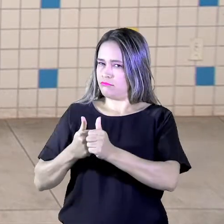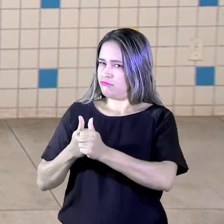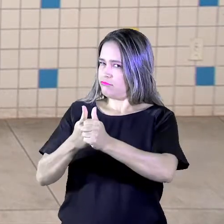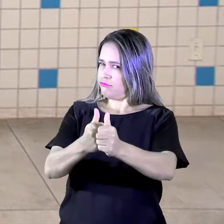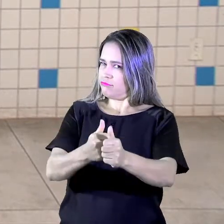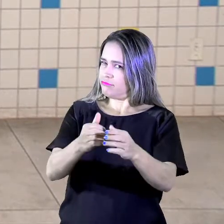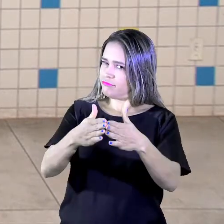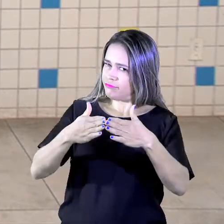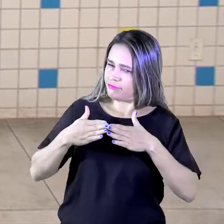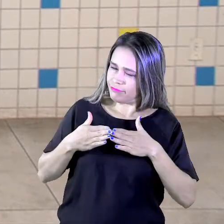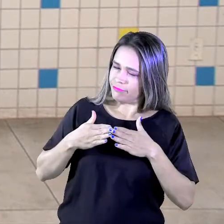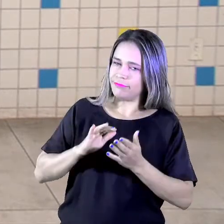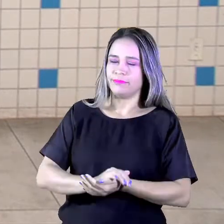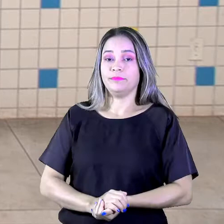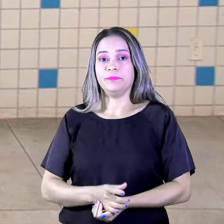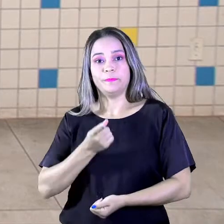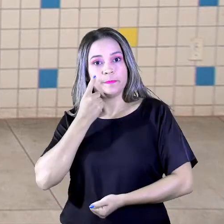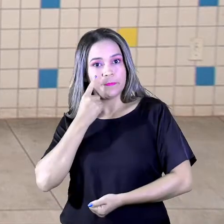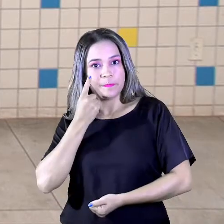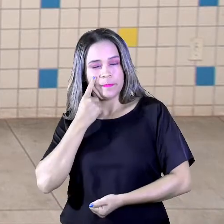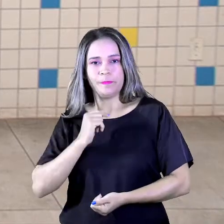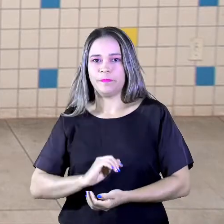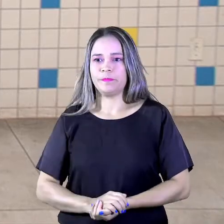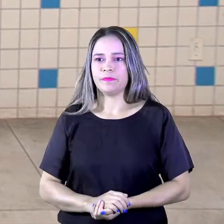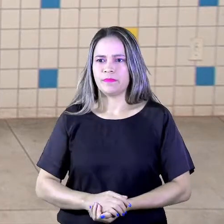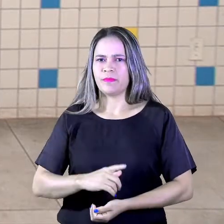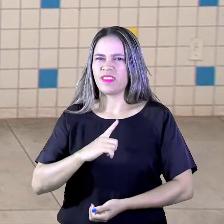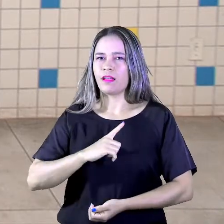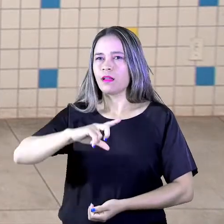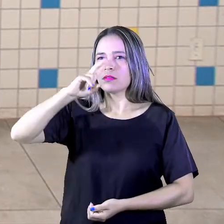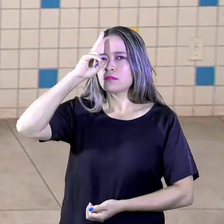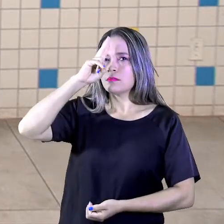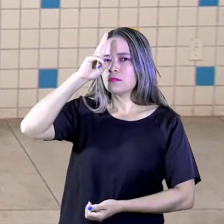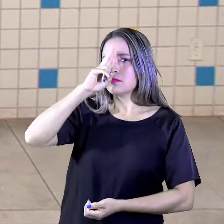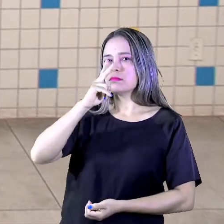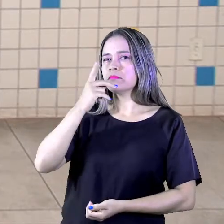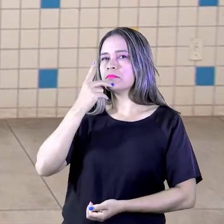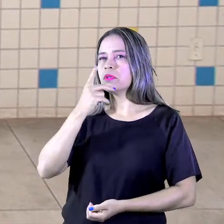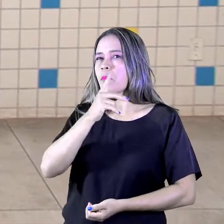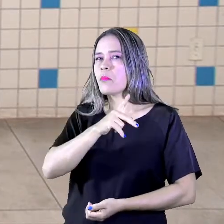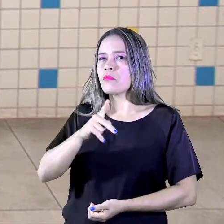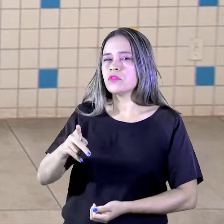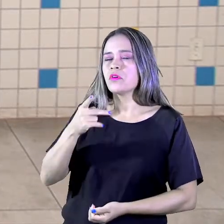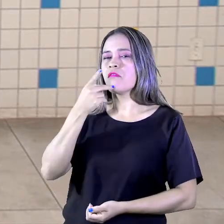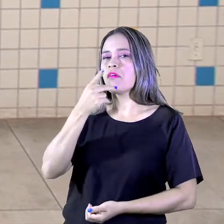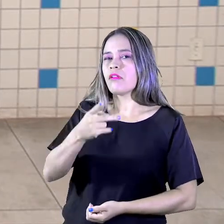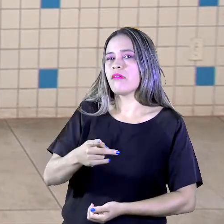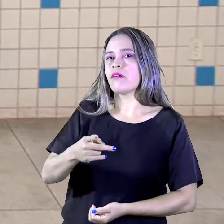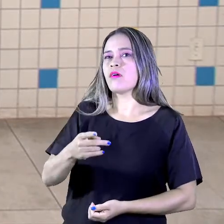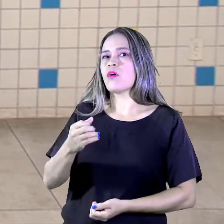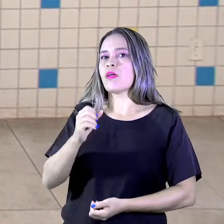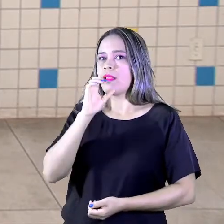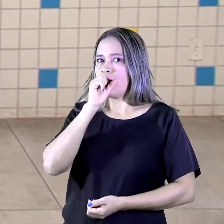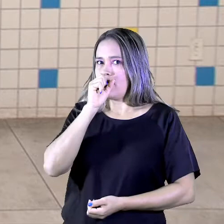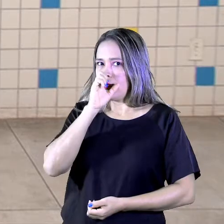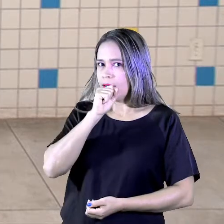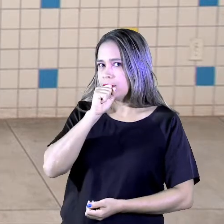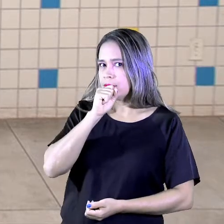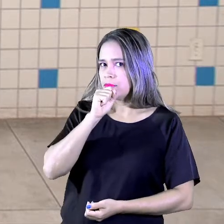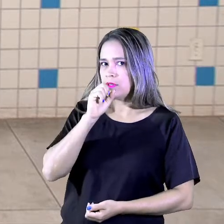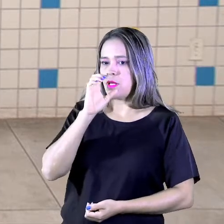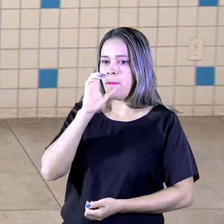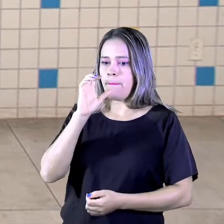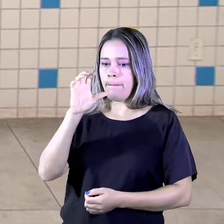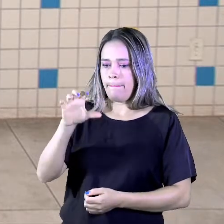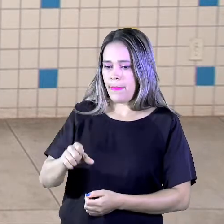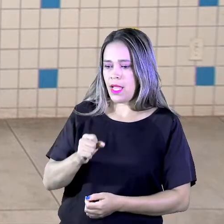favor. Olha só. Nós temos aí, você lembra quando a professora falou na aula passada sobre a laranja? Que você pegue uma